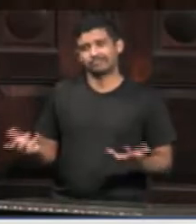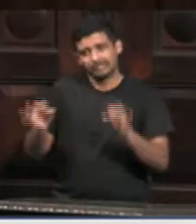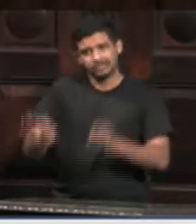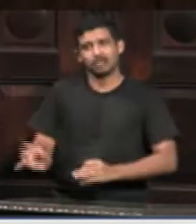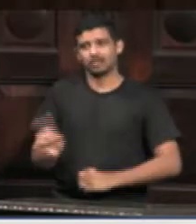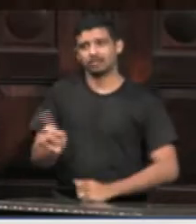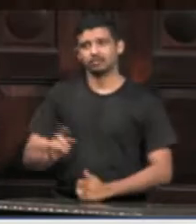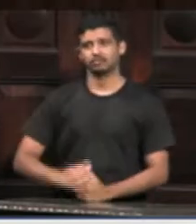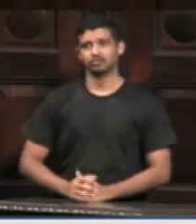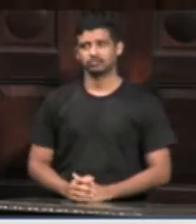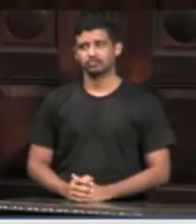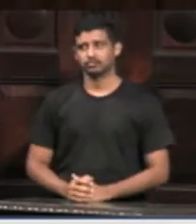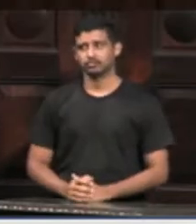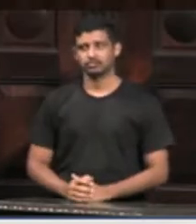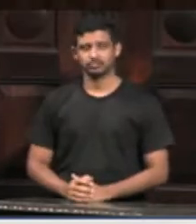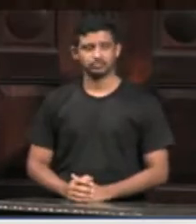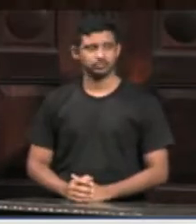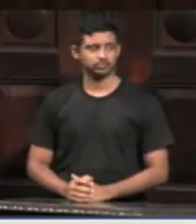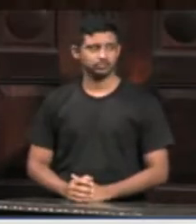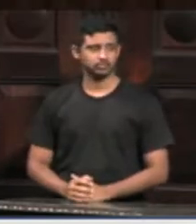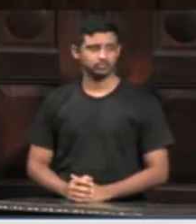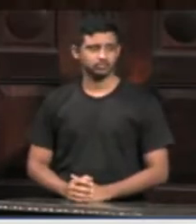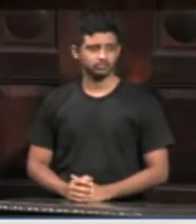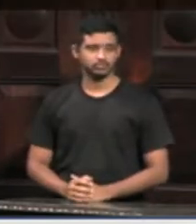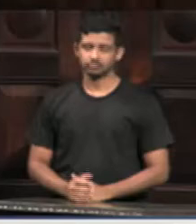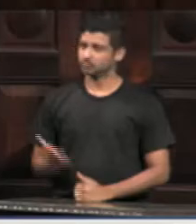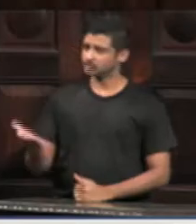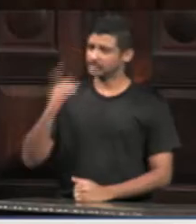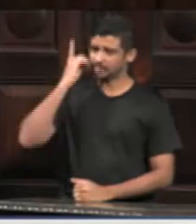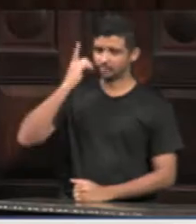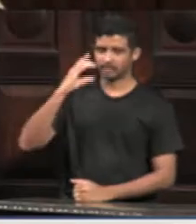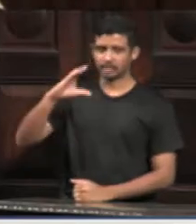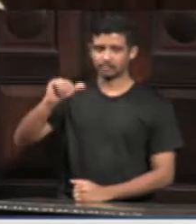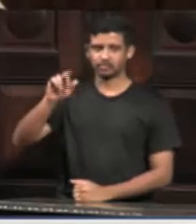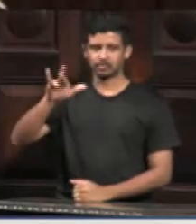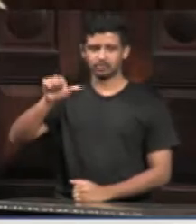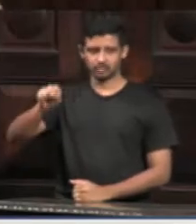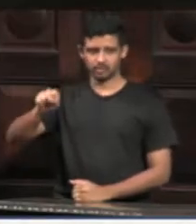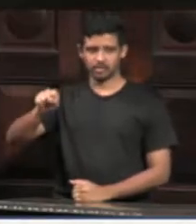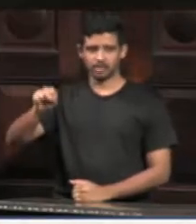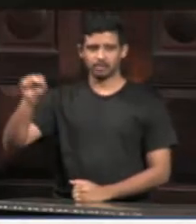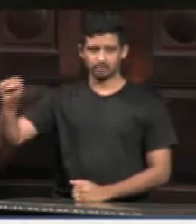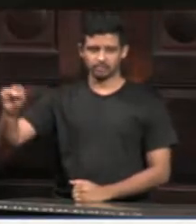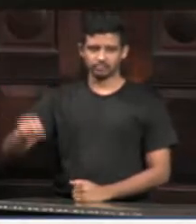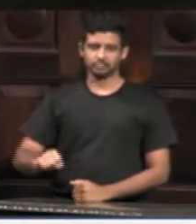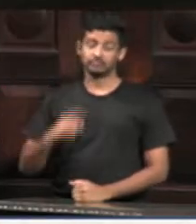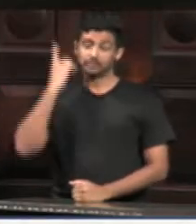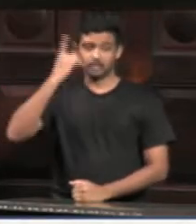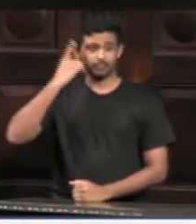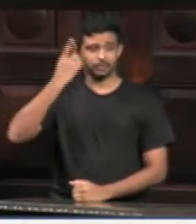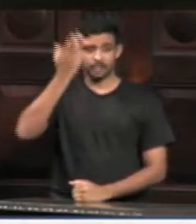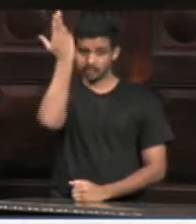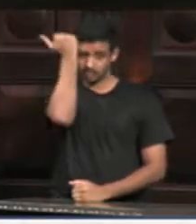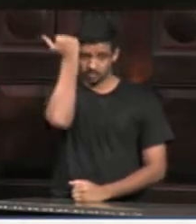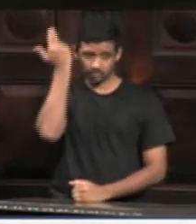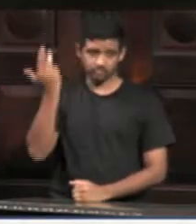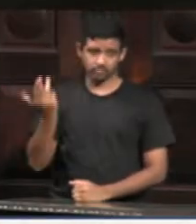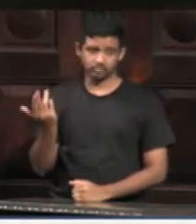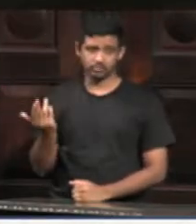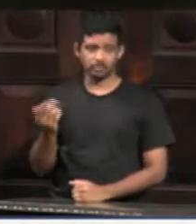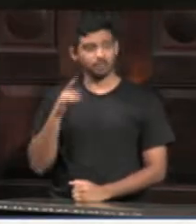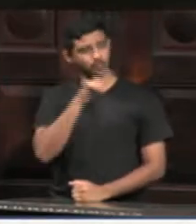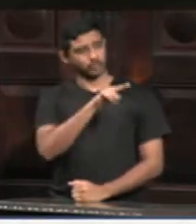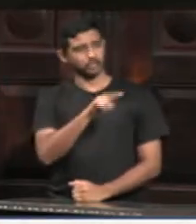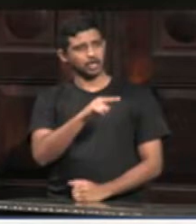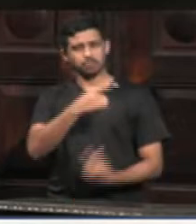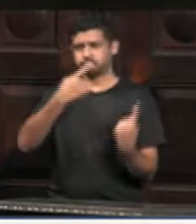nobre deputado Flávio Serafino, companheiro de bancada. Deputado Leomar Coelho, eu me somo ao protesto de